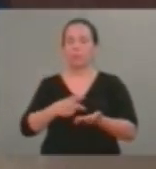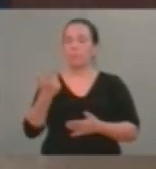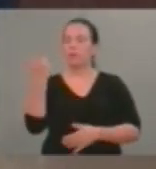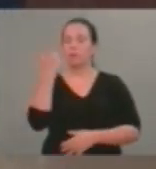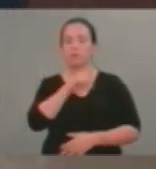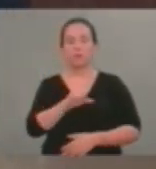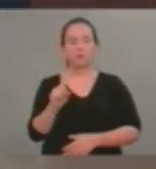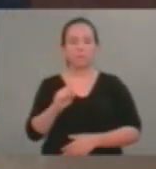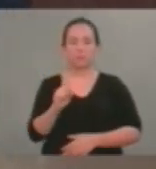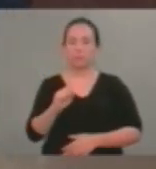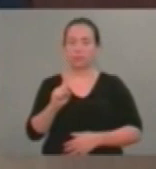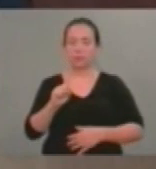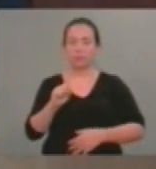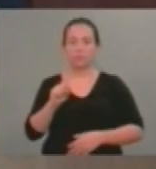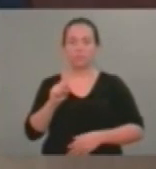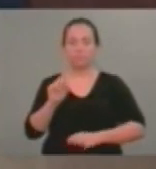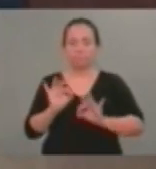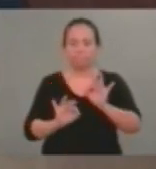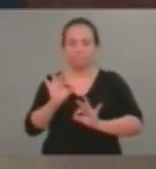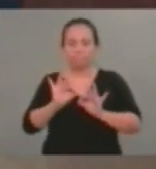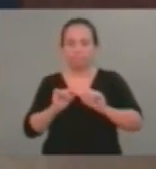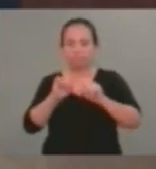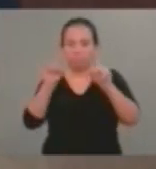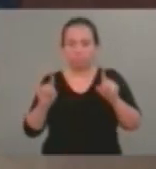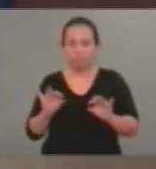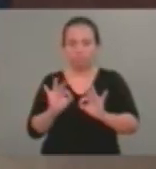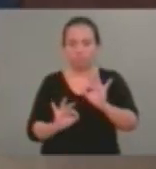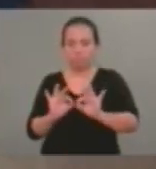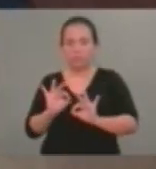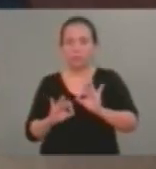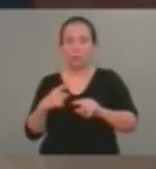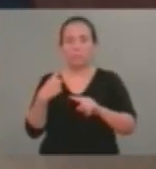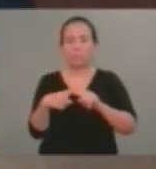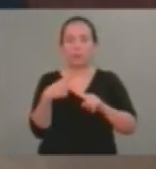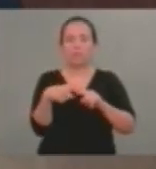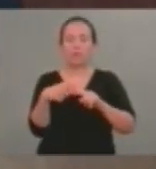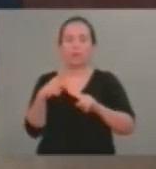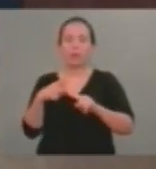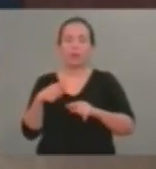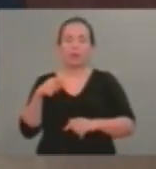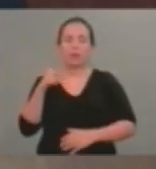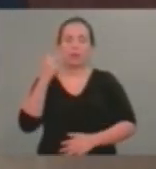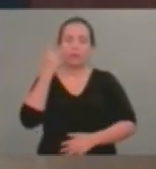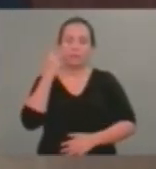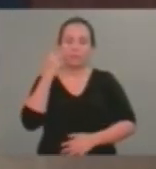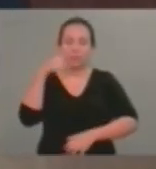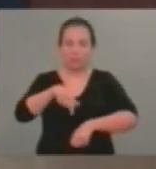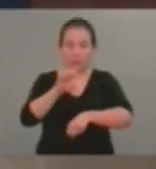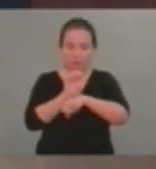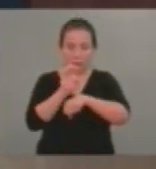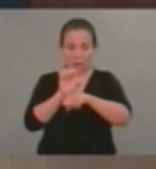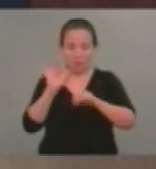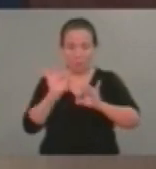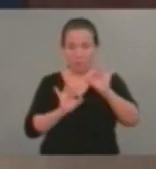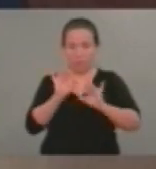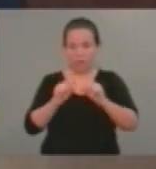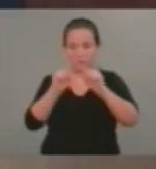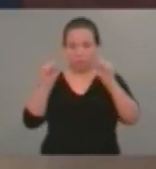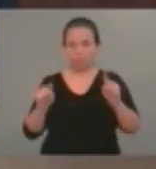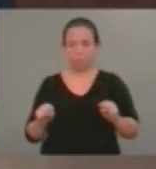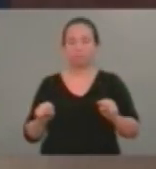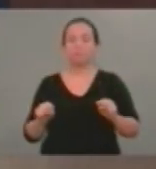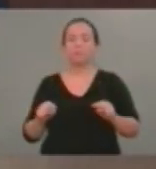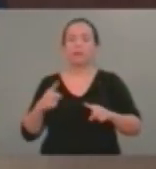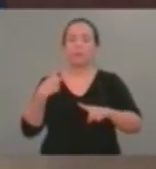fazer o que havia planejado, o que o Ceará Pacífico planejou, o que a meta da Secretaria de Segurança planejou,